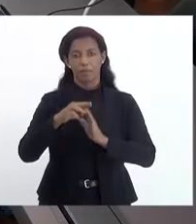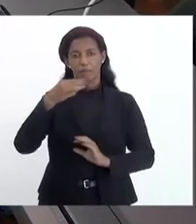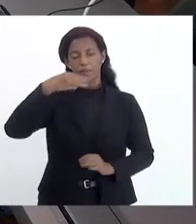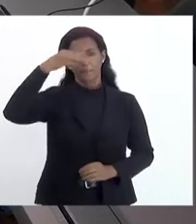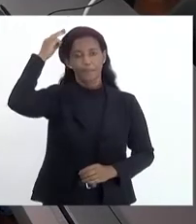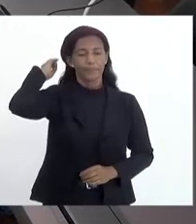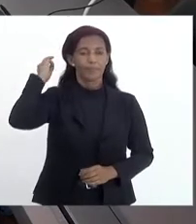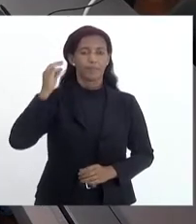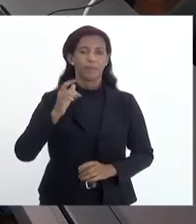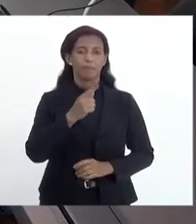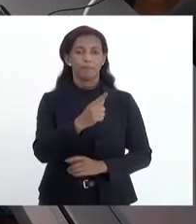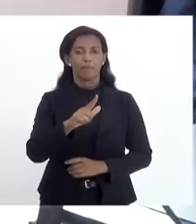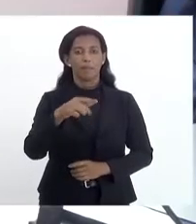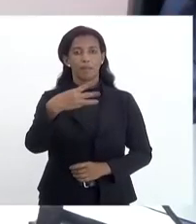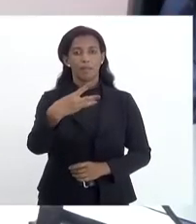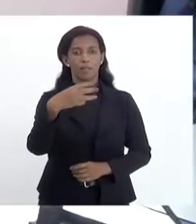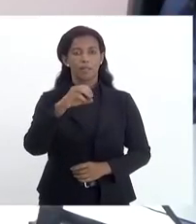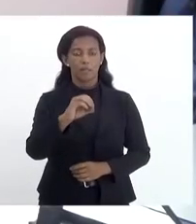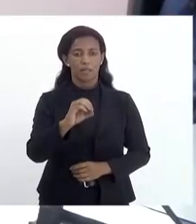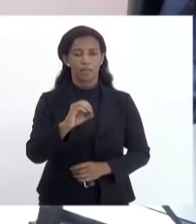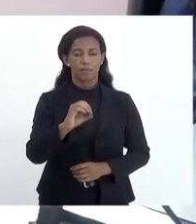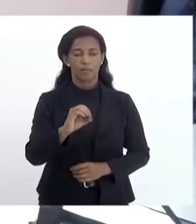Pacheco. Projeto de lei